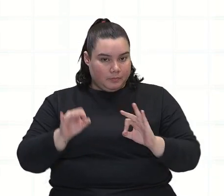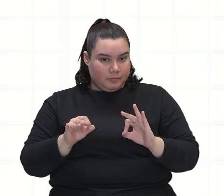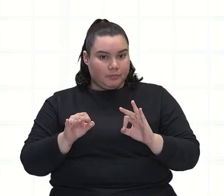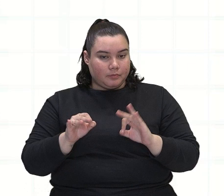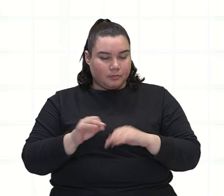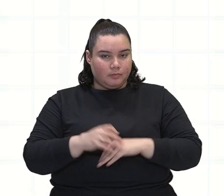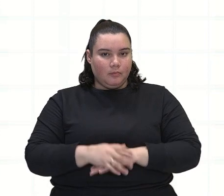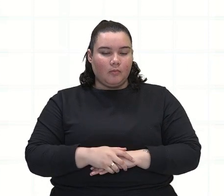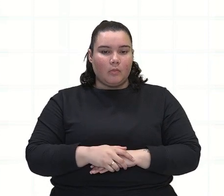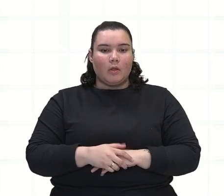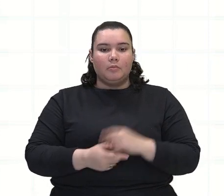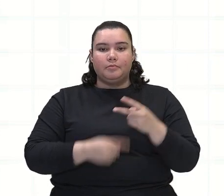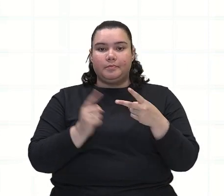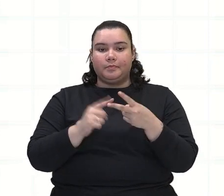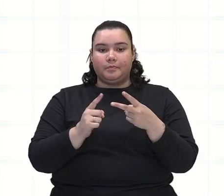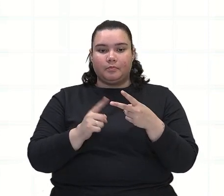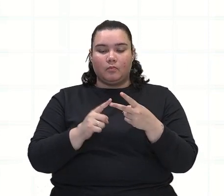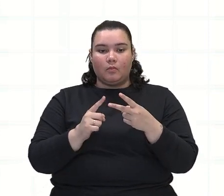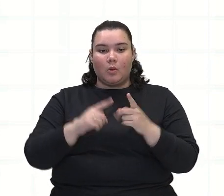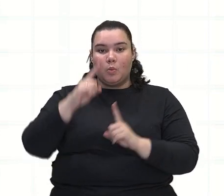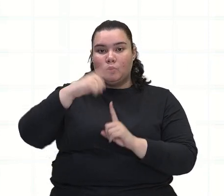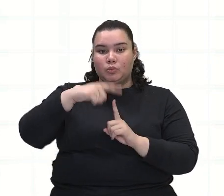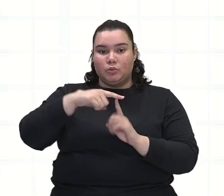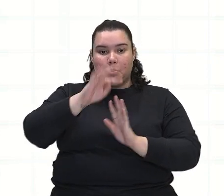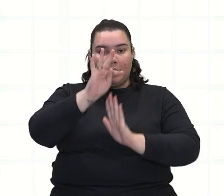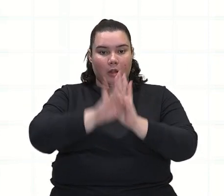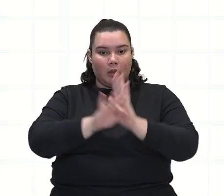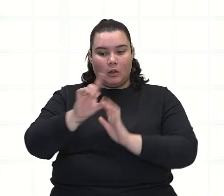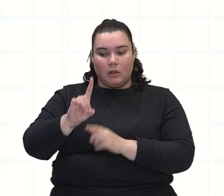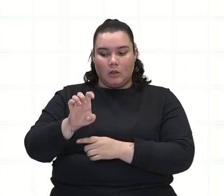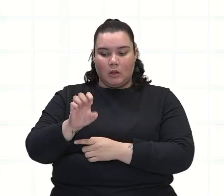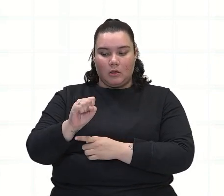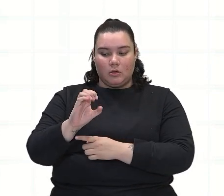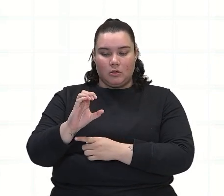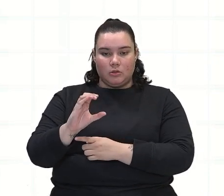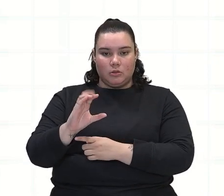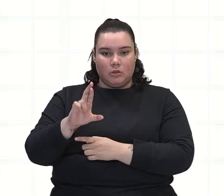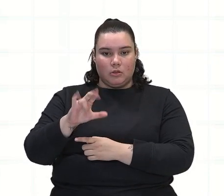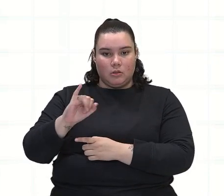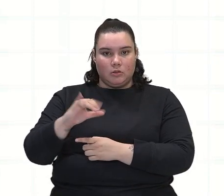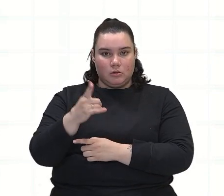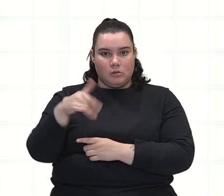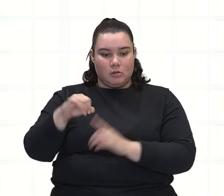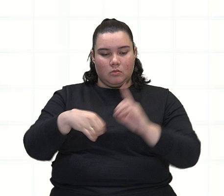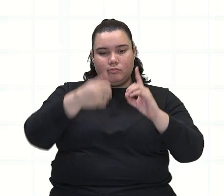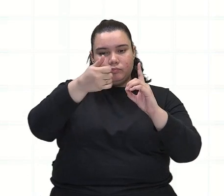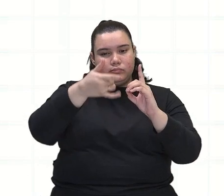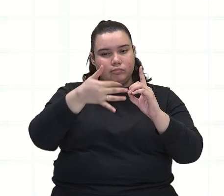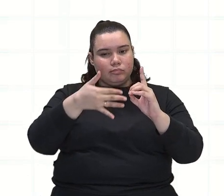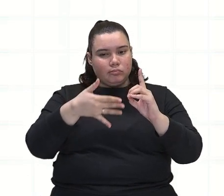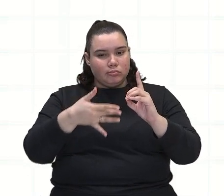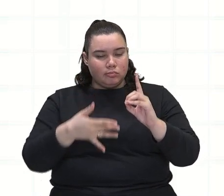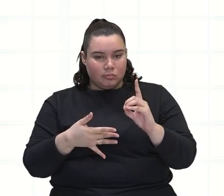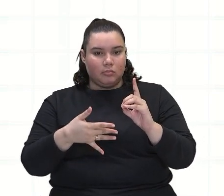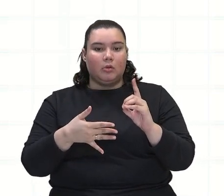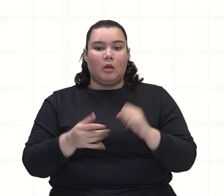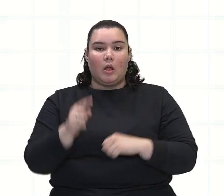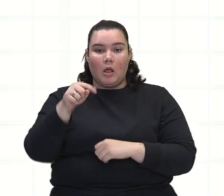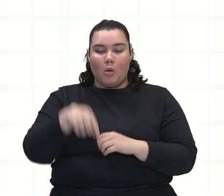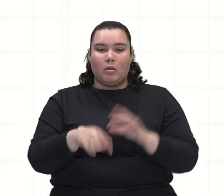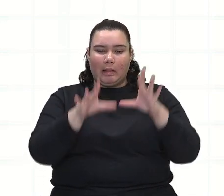A tipologia textual descrição trata de um texto detalhado, né? No qual